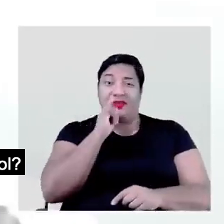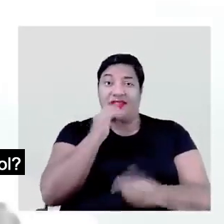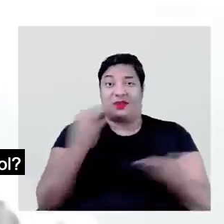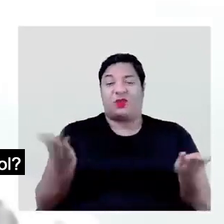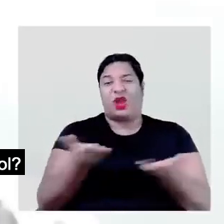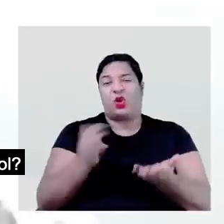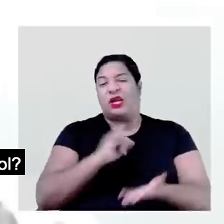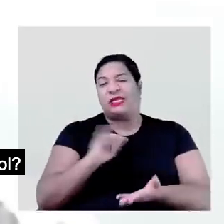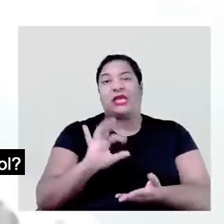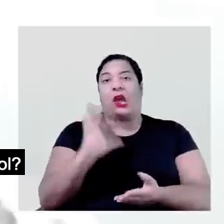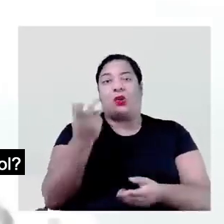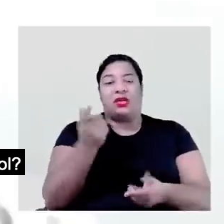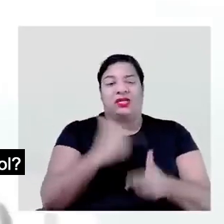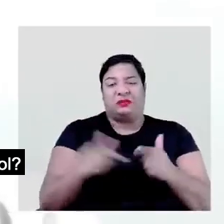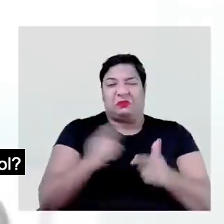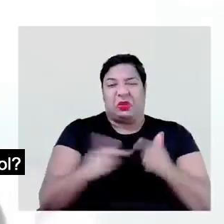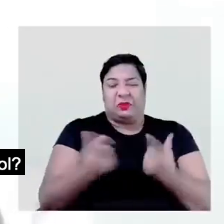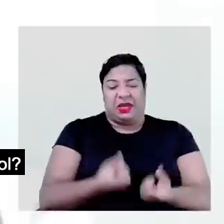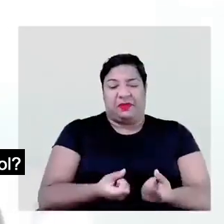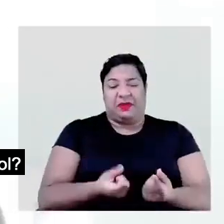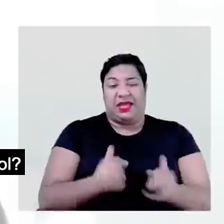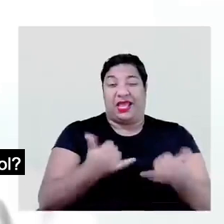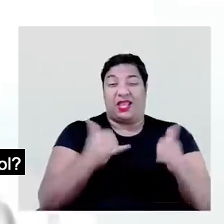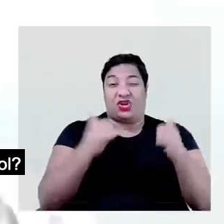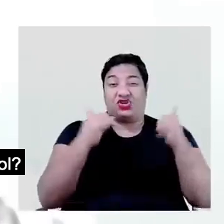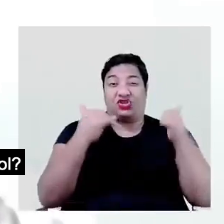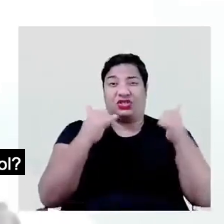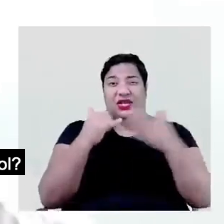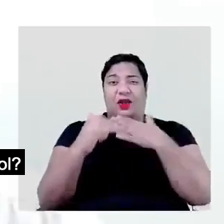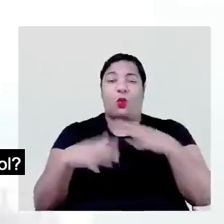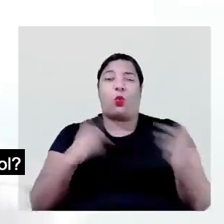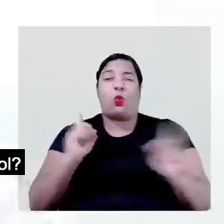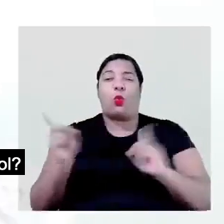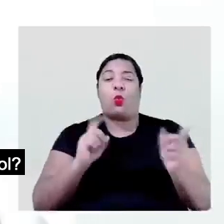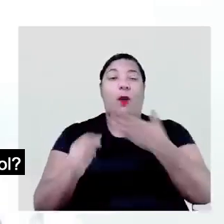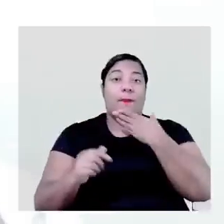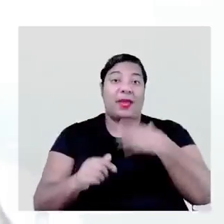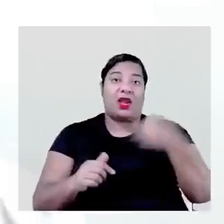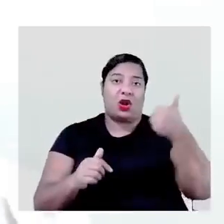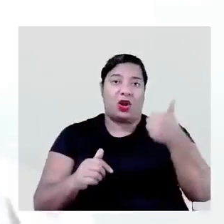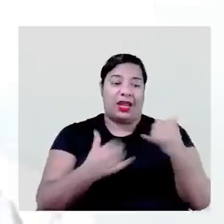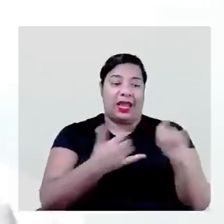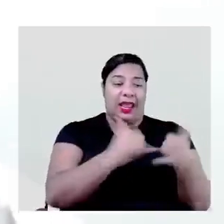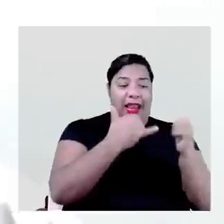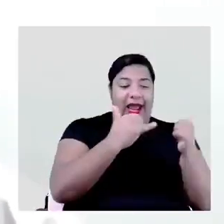do Brasil, é melhor utilizar carros elétricos ou movidos a álcool?